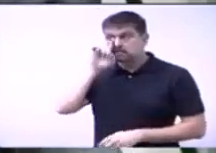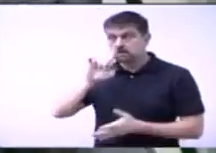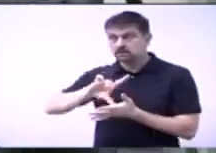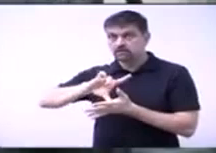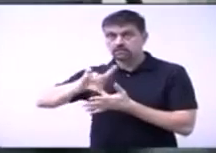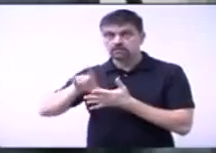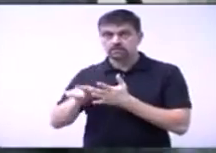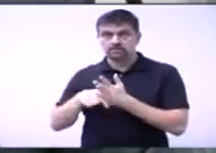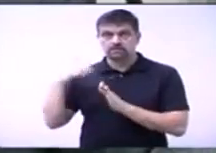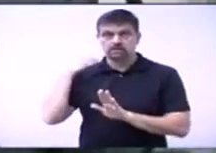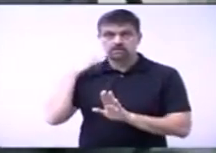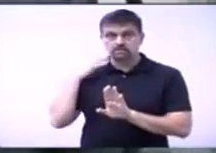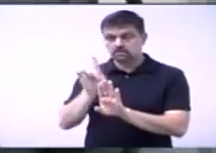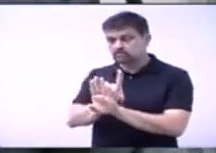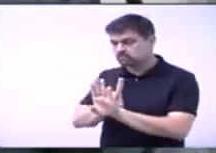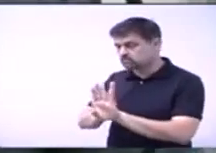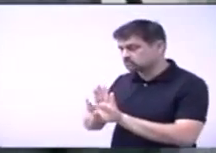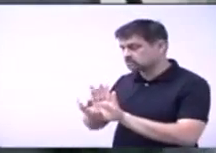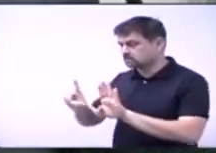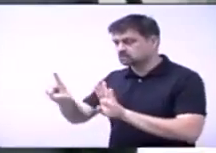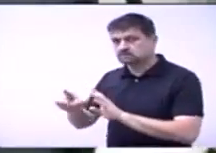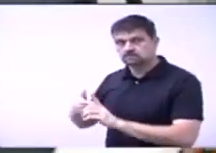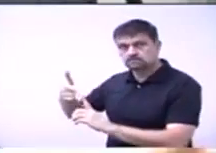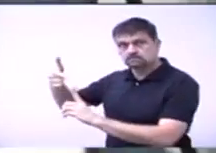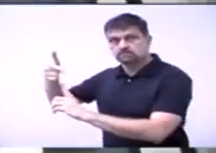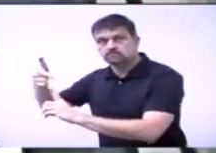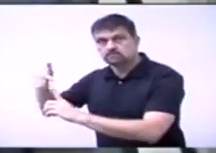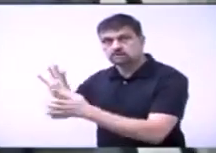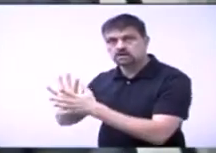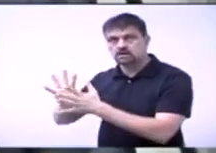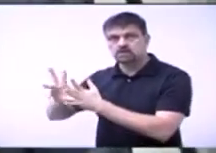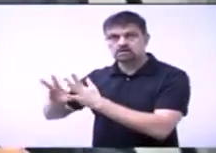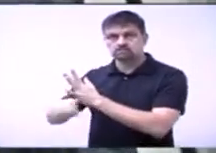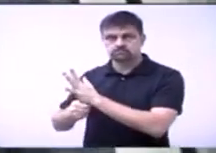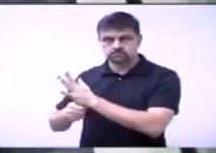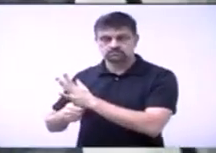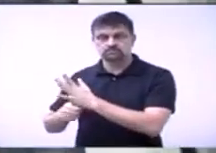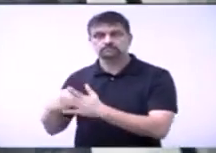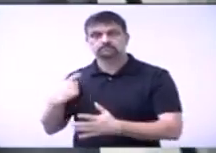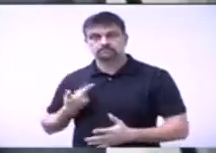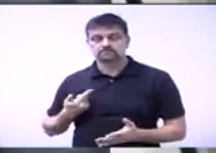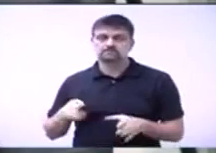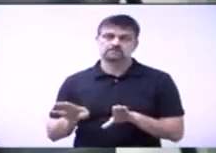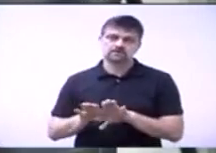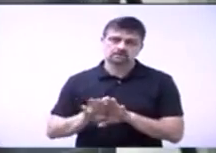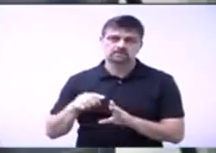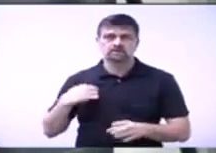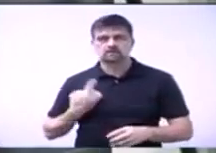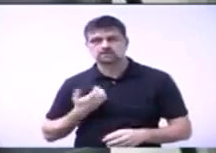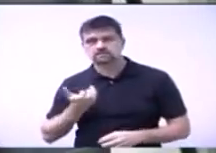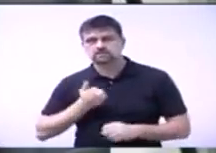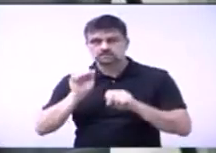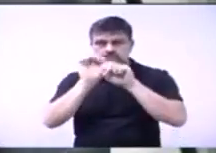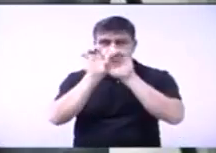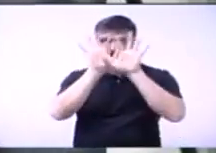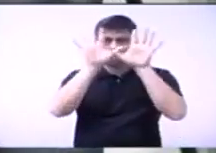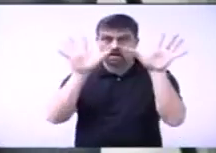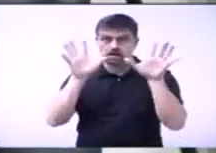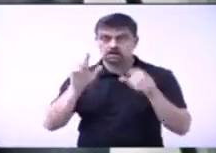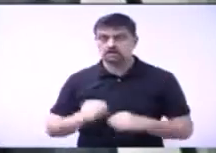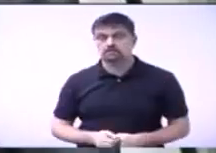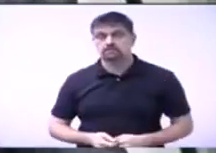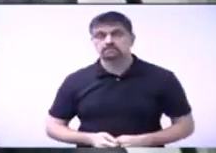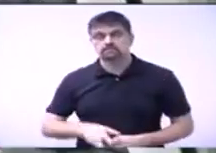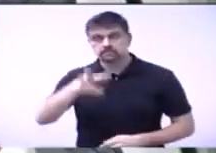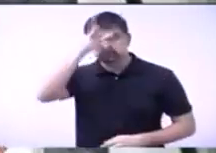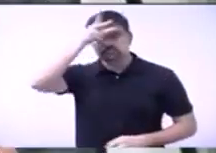daqueles assaltos de saidinha de banco. Claro que quando a gente também, e que fique bem claro, coloca que